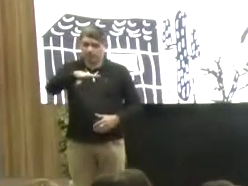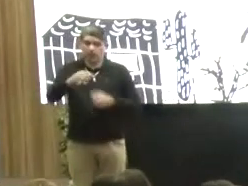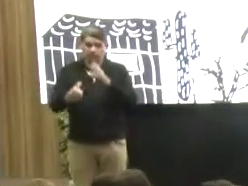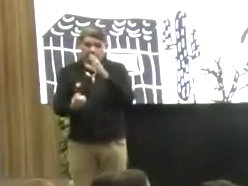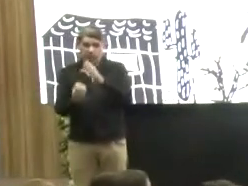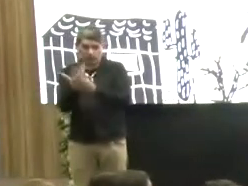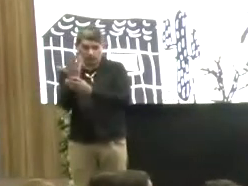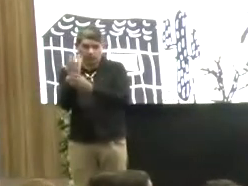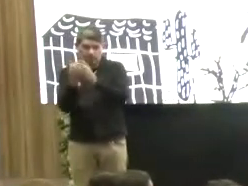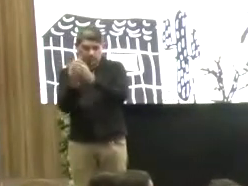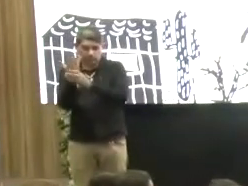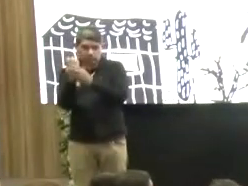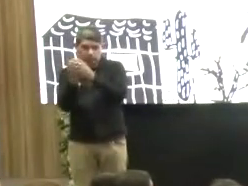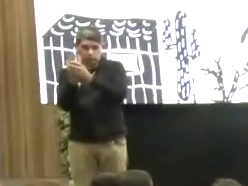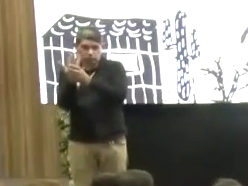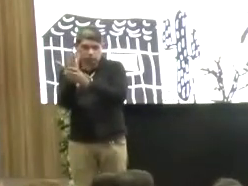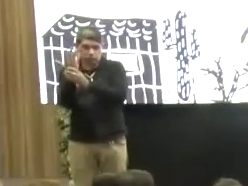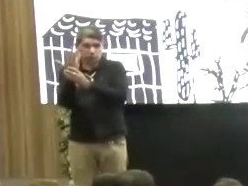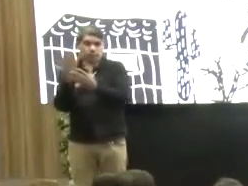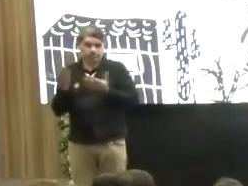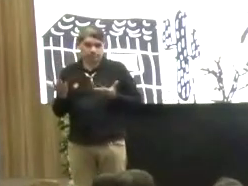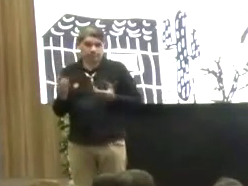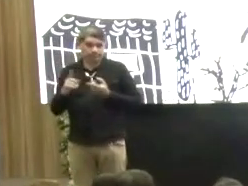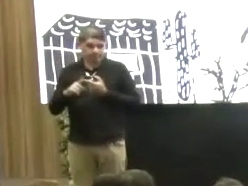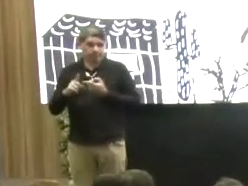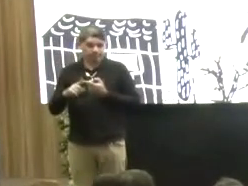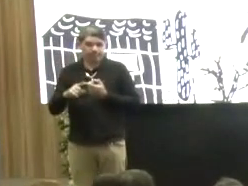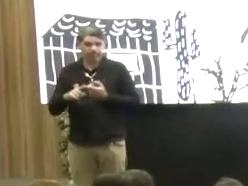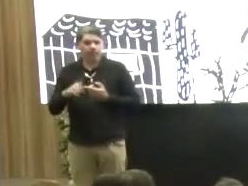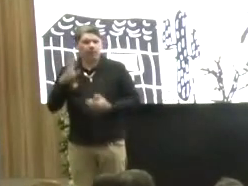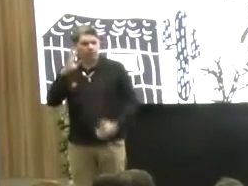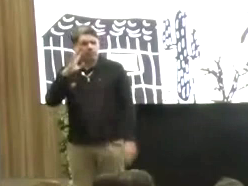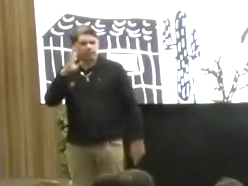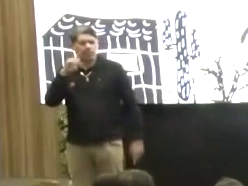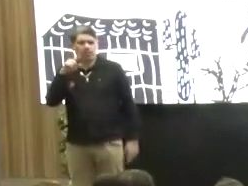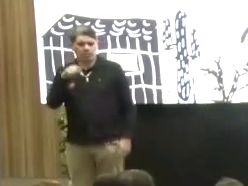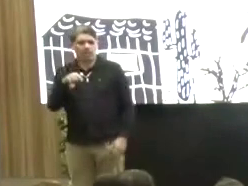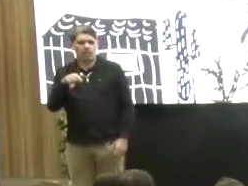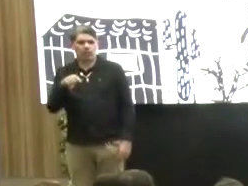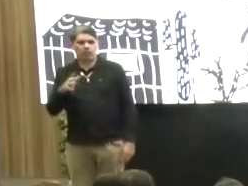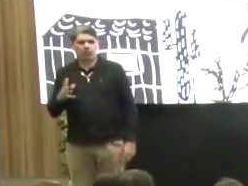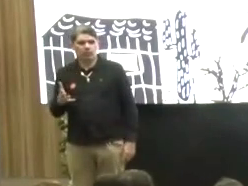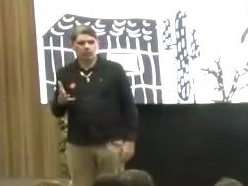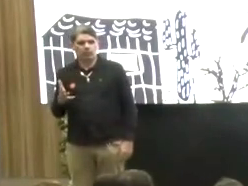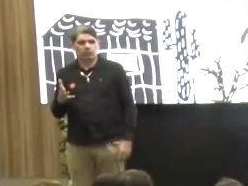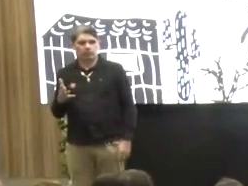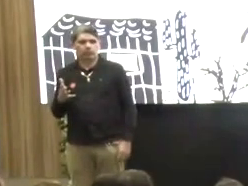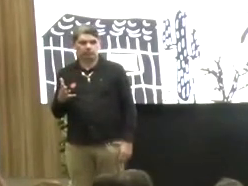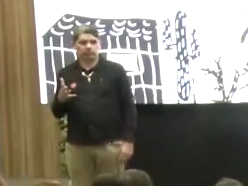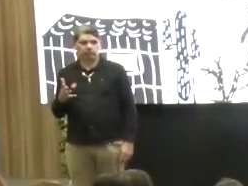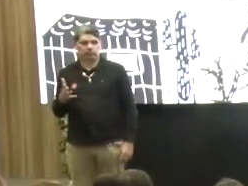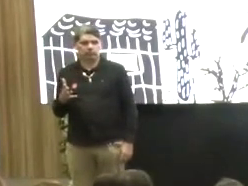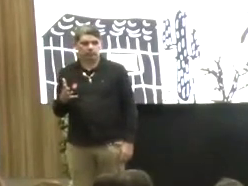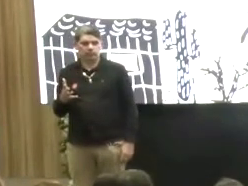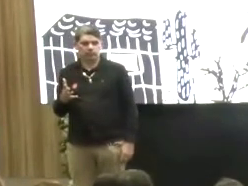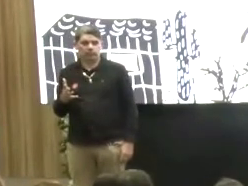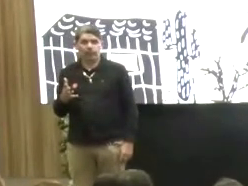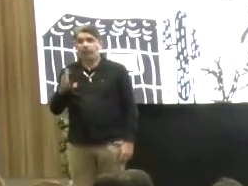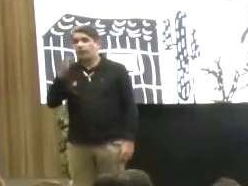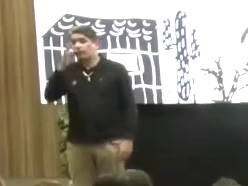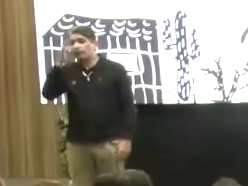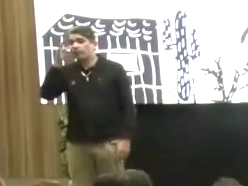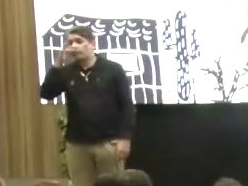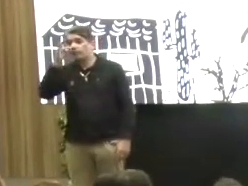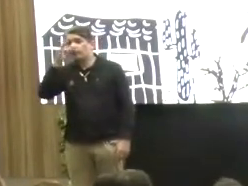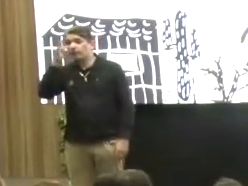né? Eu acho que legal que você trouxe a flor do